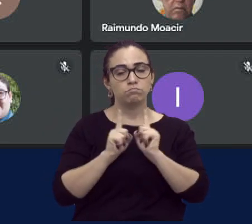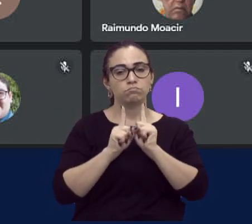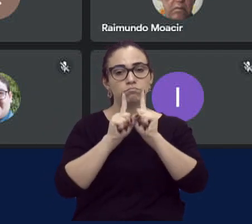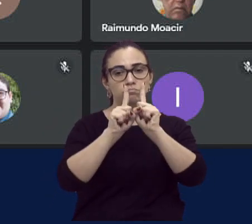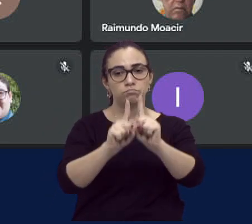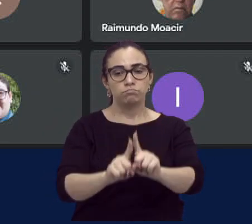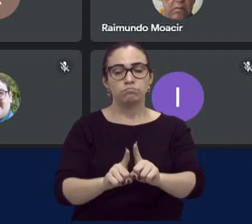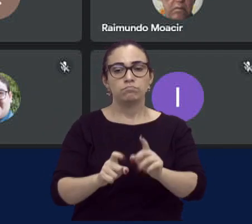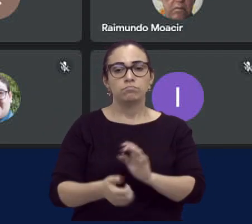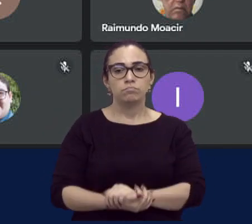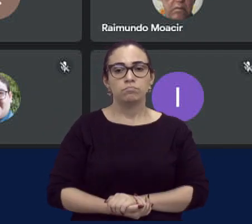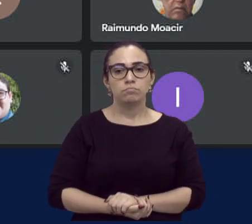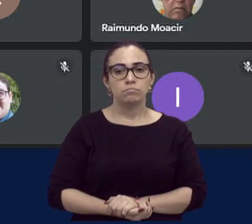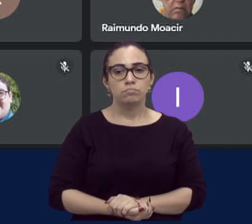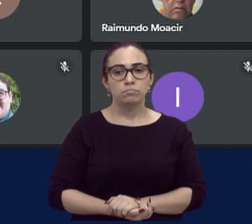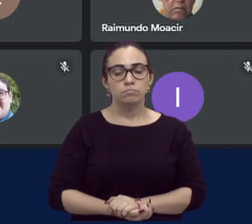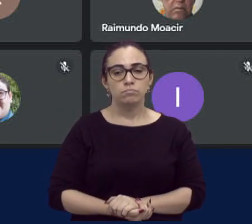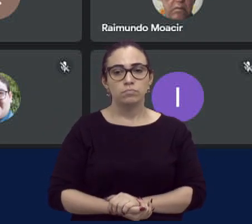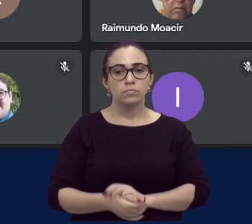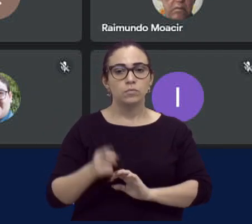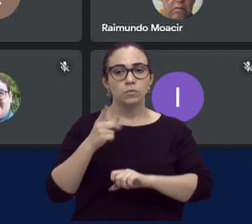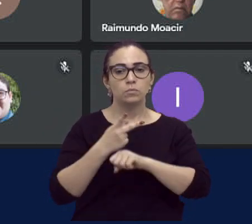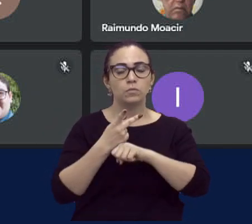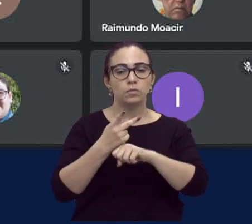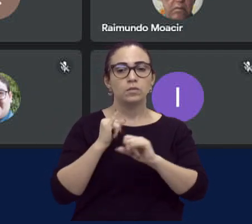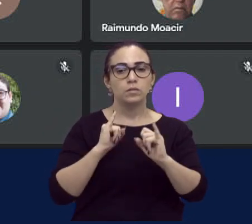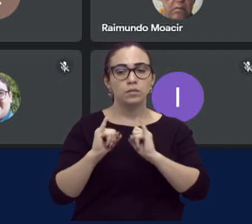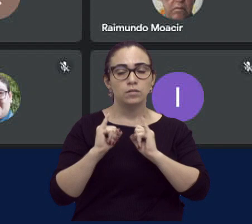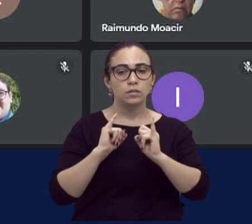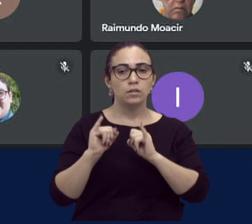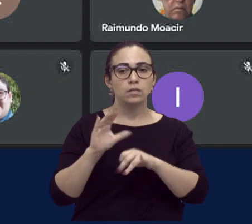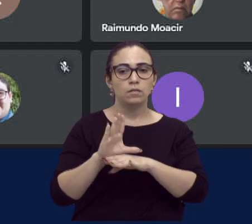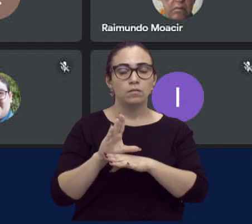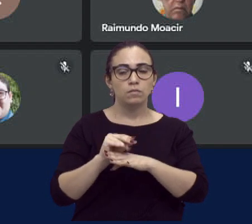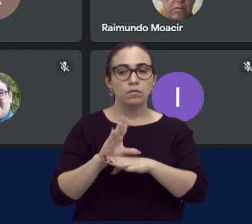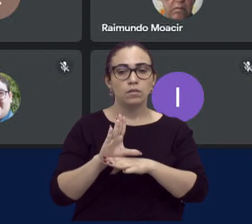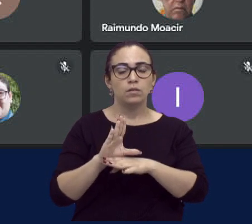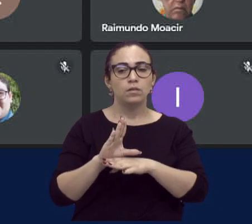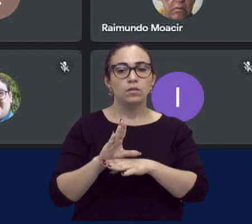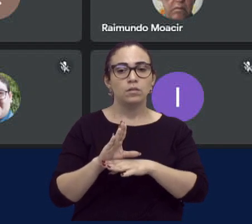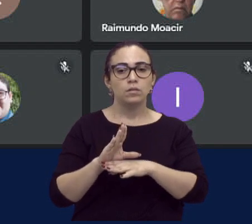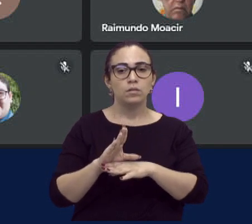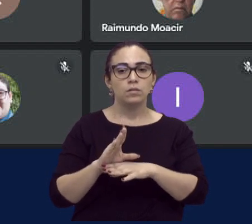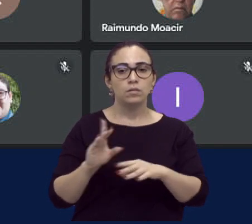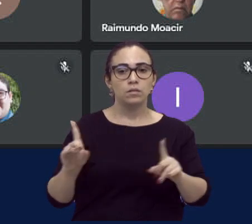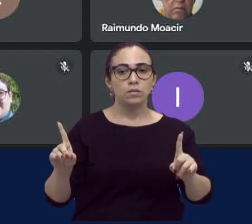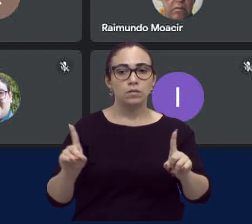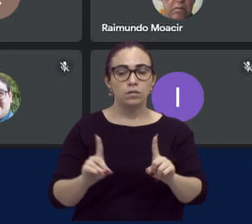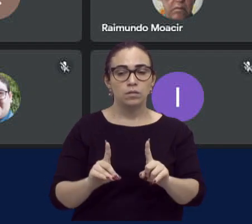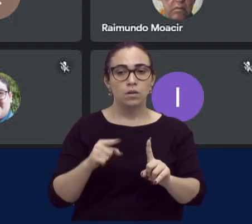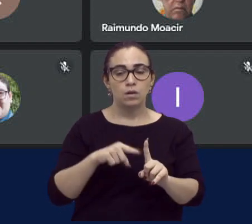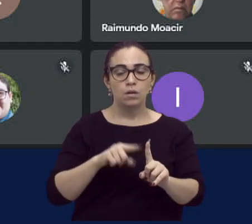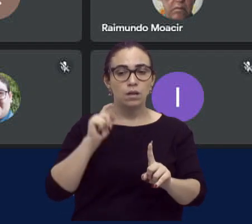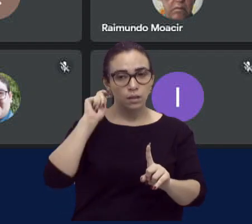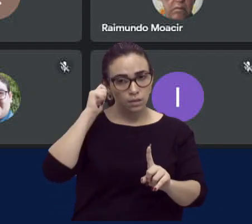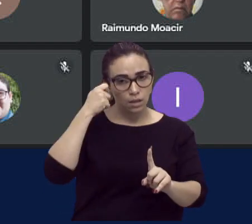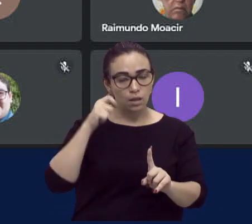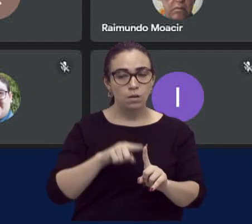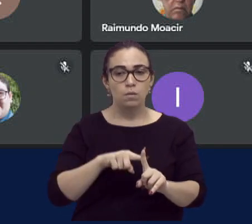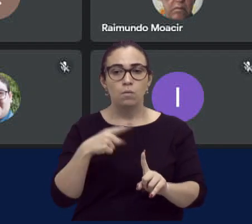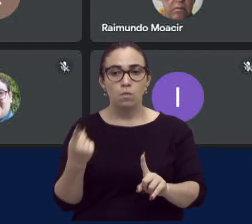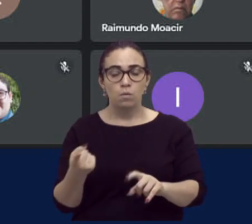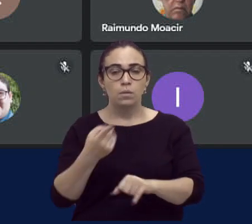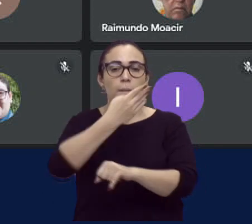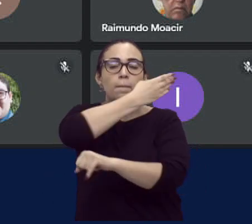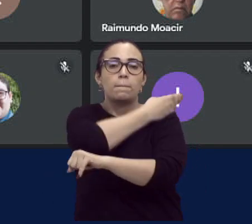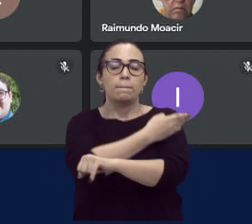a foto, é só vocês procurarem na internet, tem essa matéria. Tem a foto deles dois. Um é negro e o outro é branco,